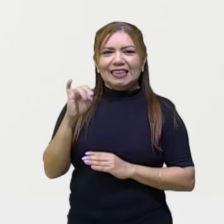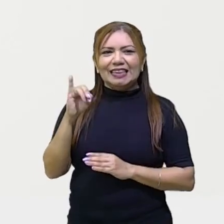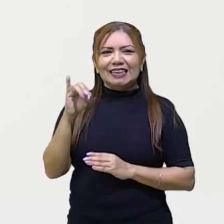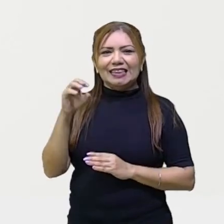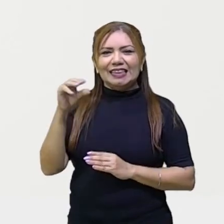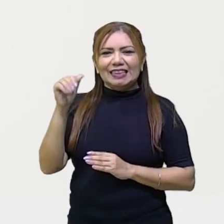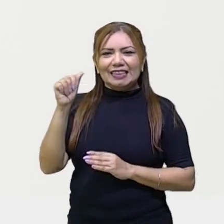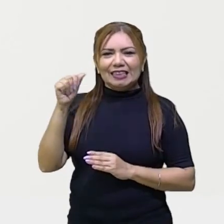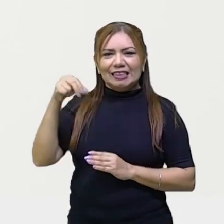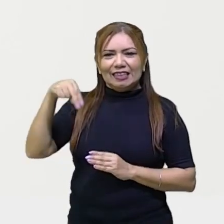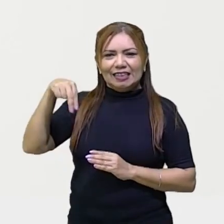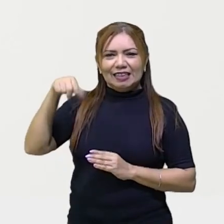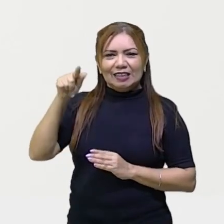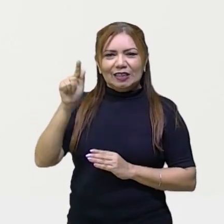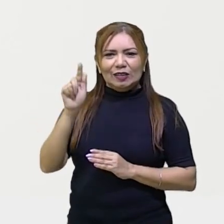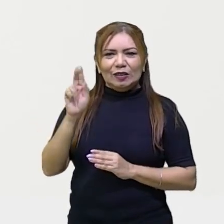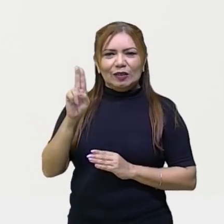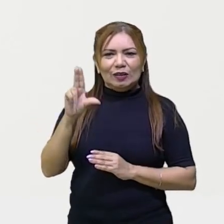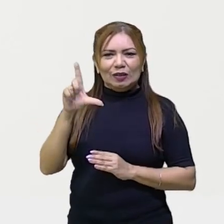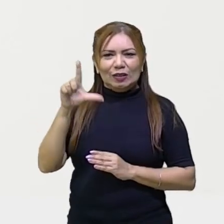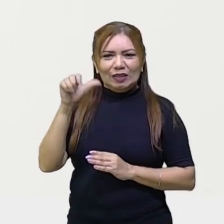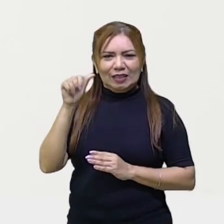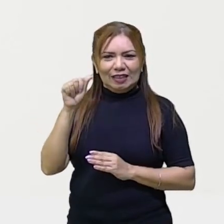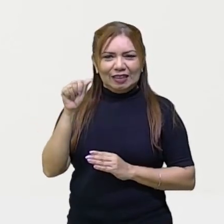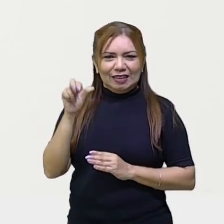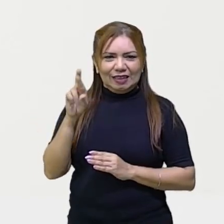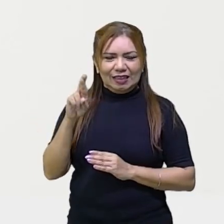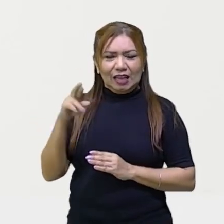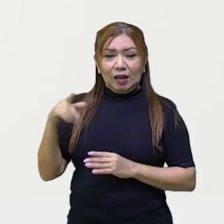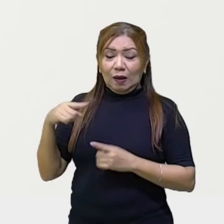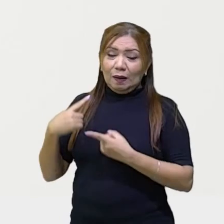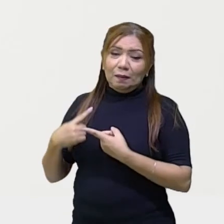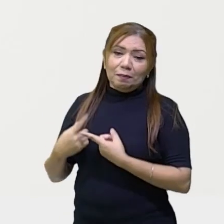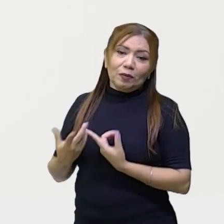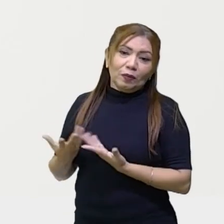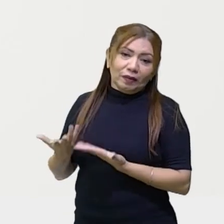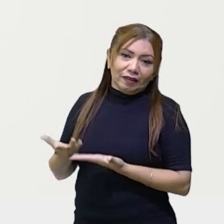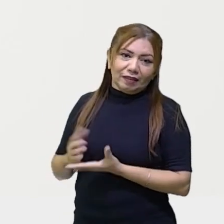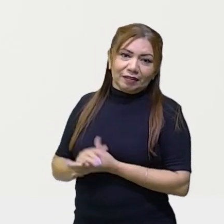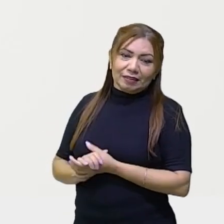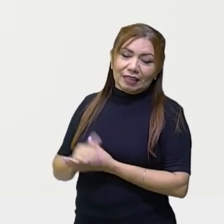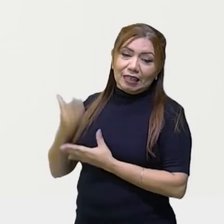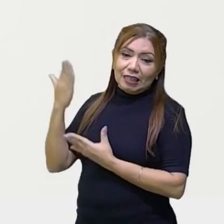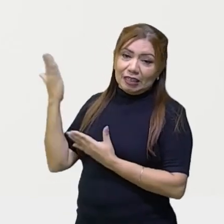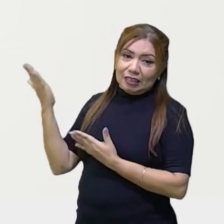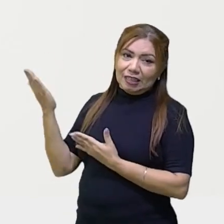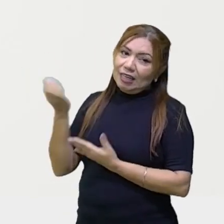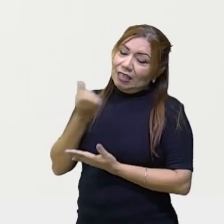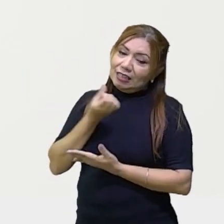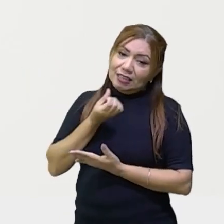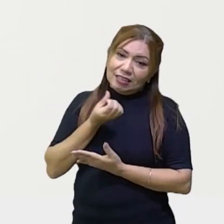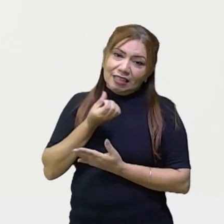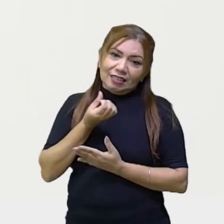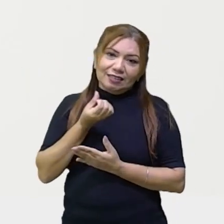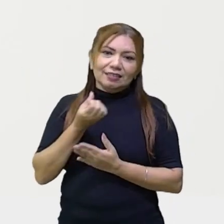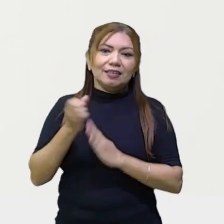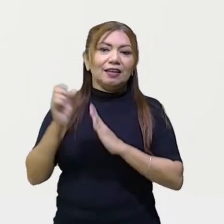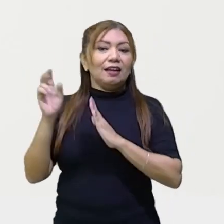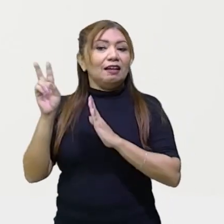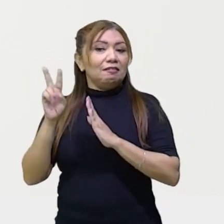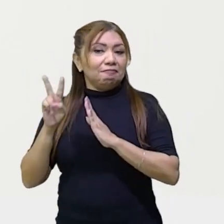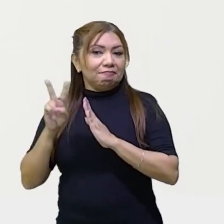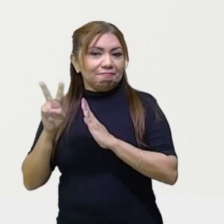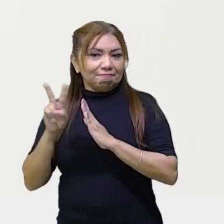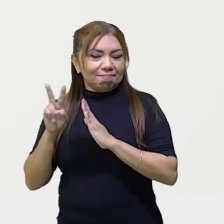porque Professor Olha só se ele tem 16 vs a única opção que eu tenho aqui